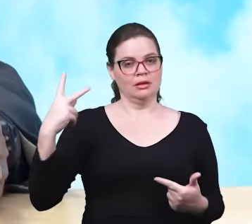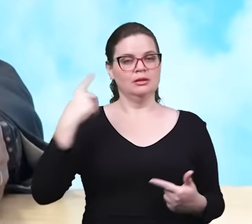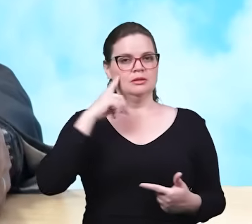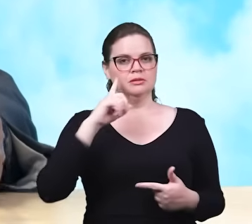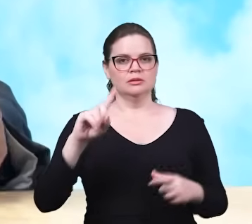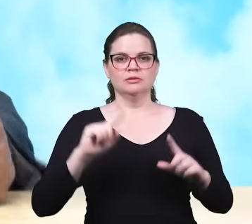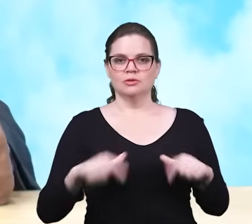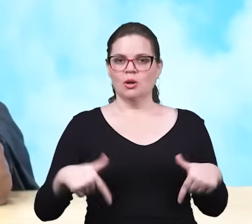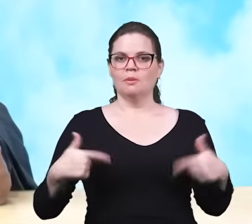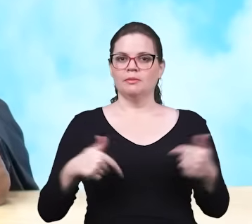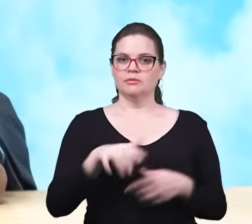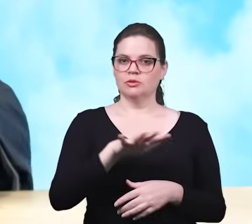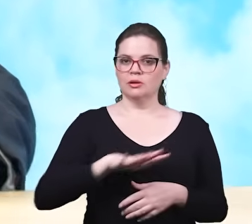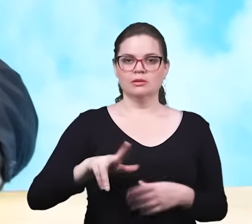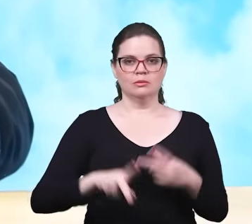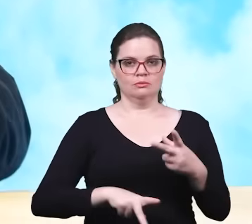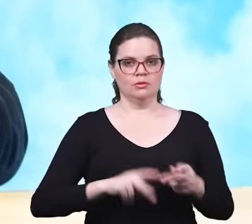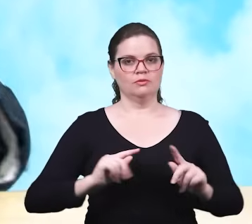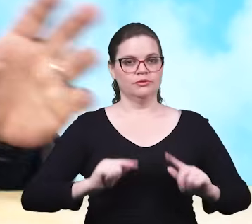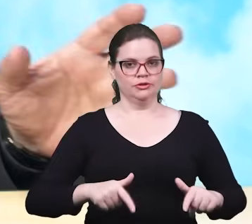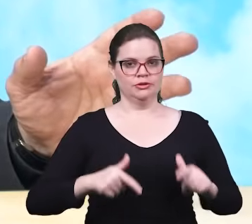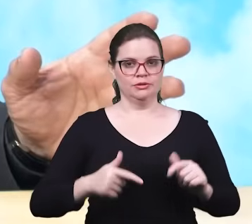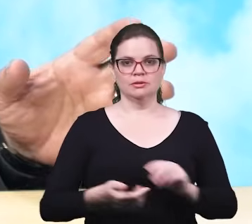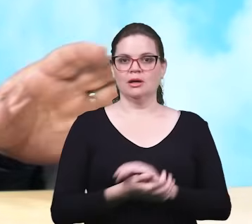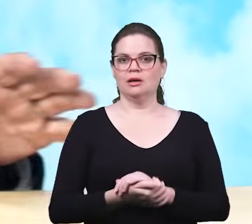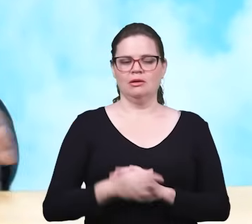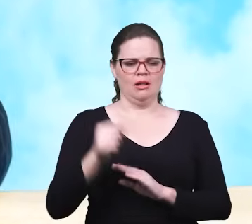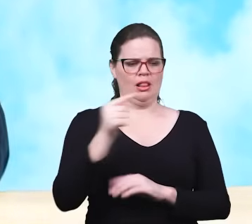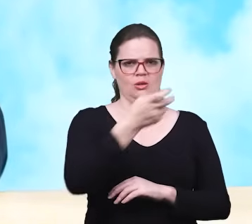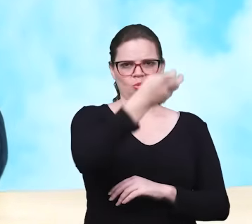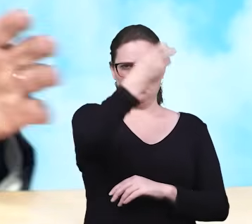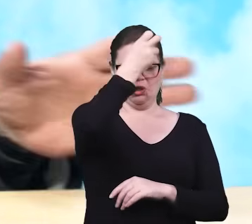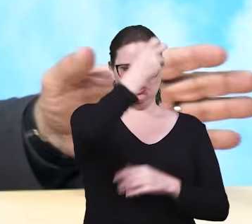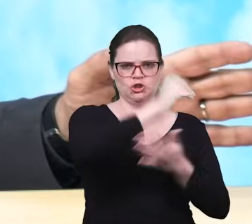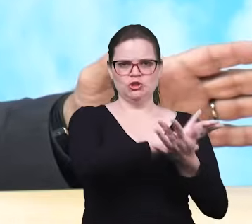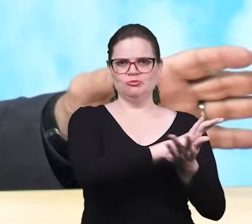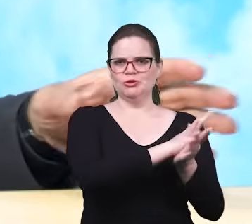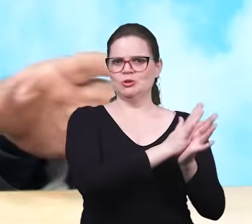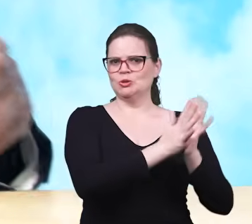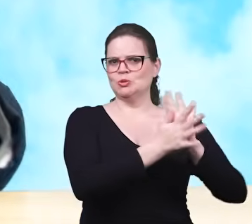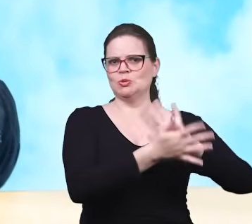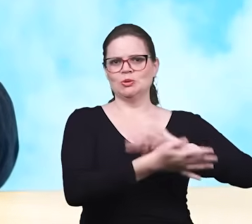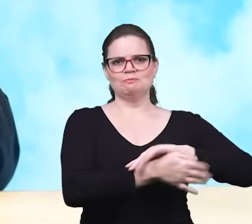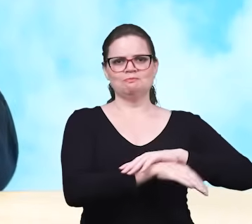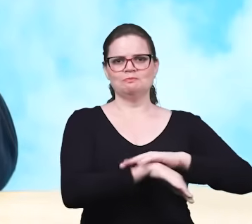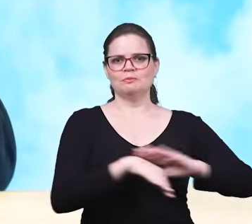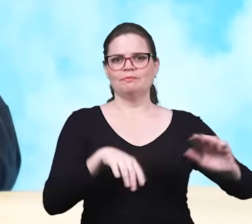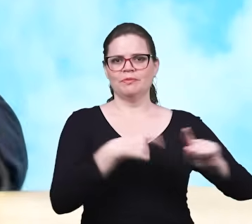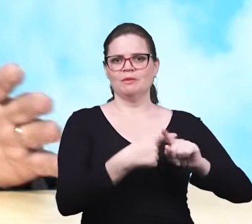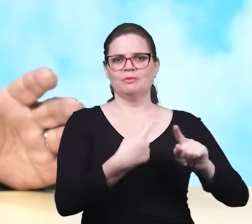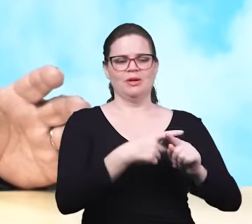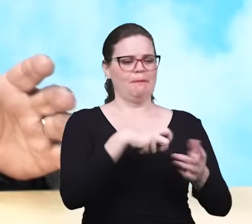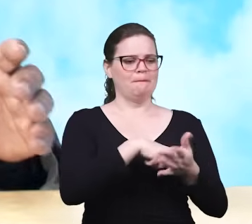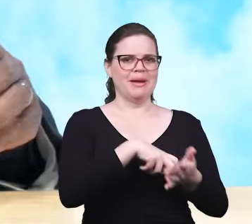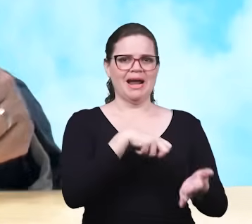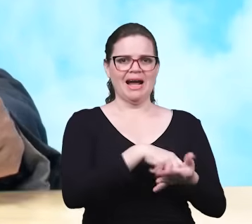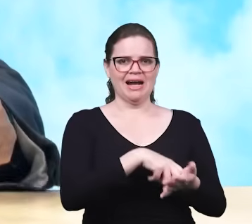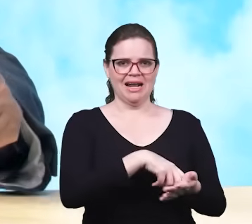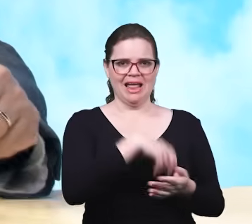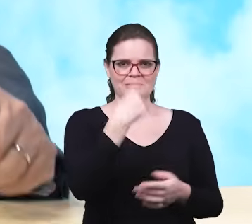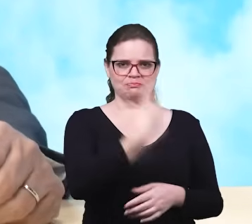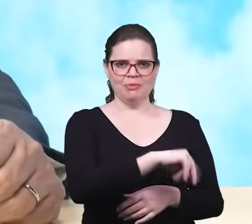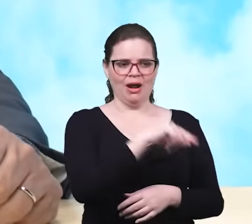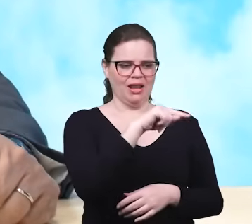na vida de Israel. Deus destruiu o Egito que eles falavam não existia mais, porque as pragas destruíram o